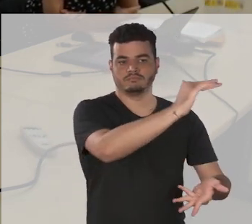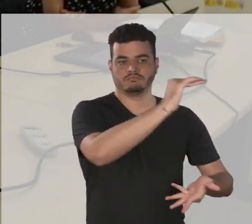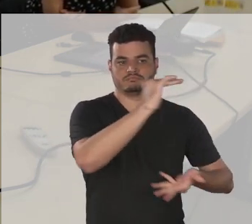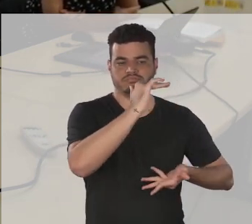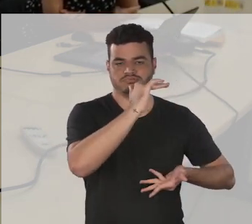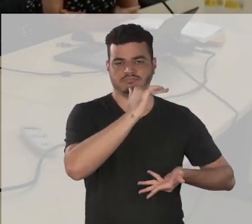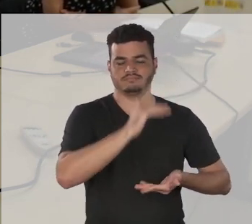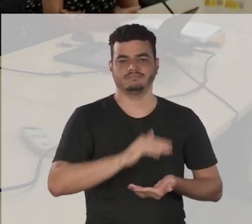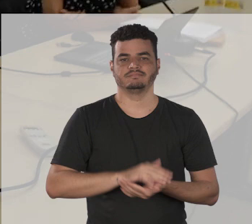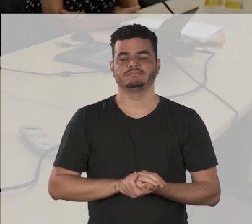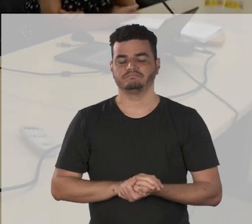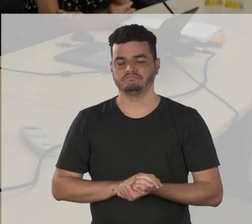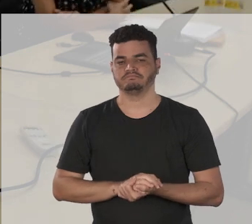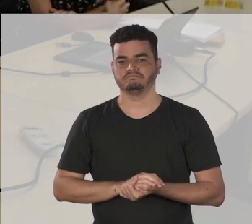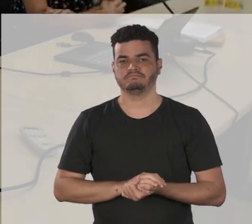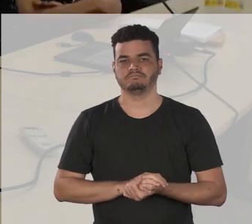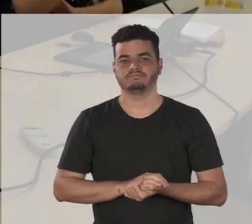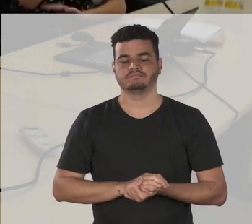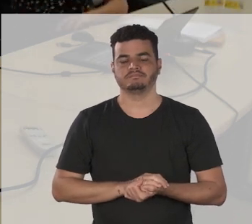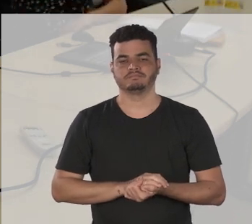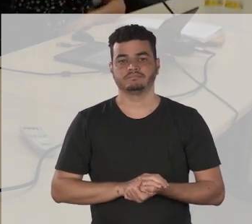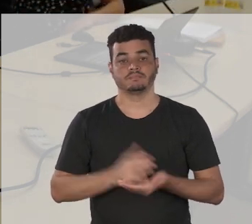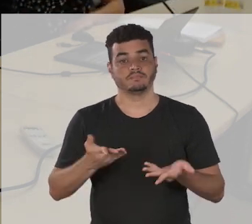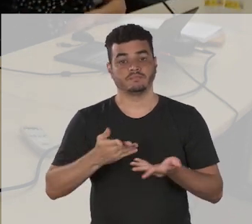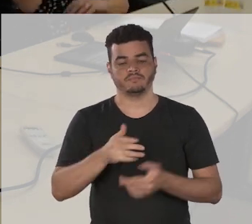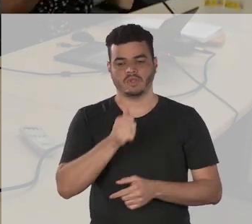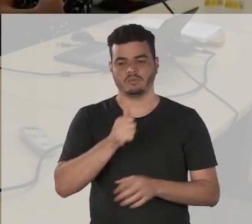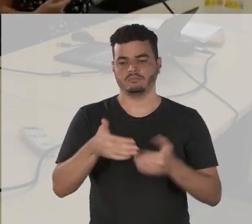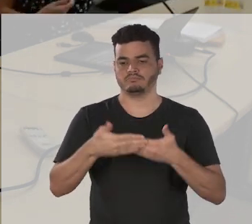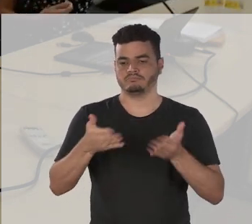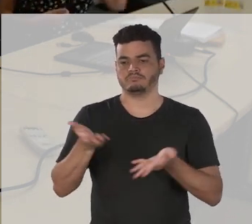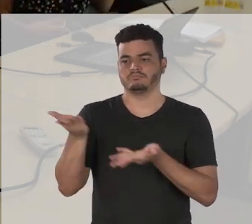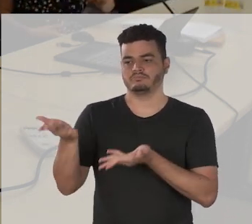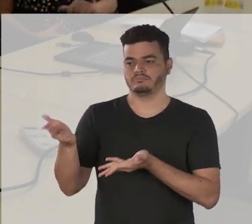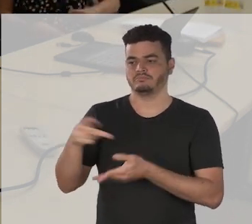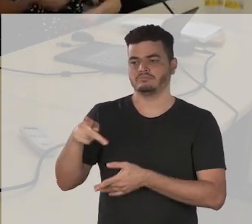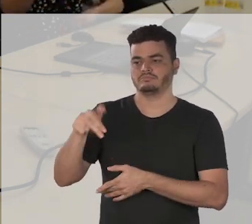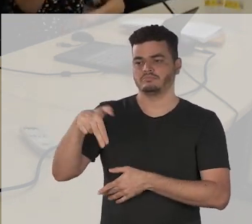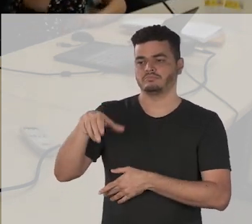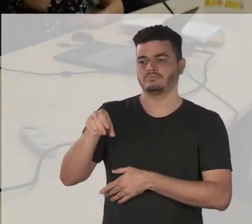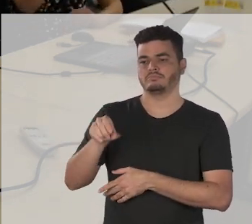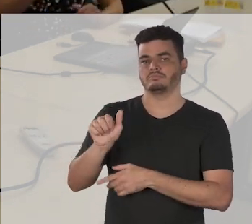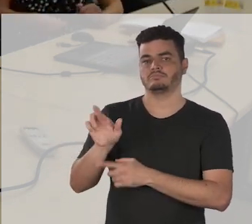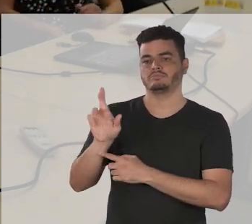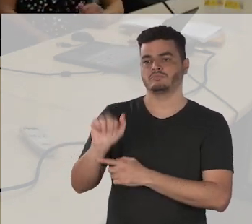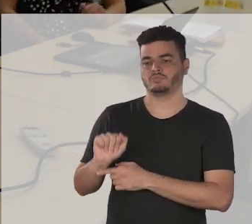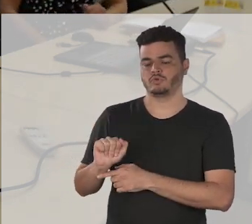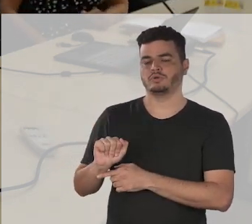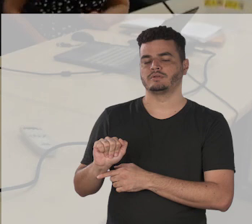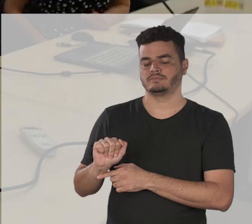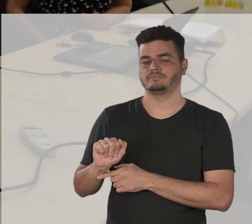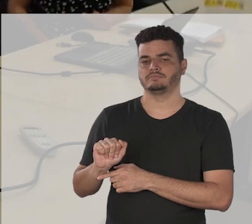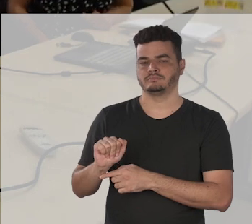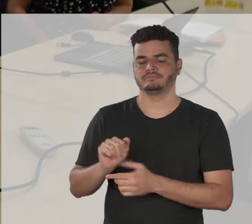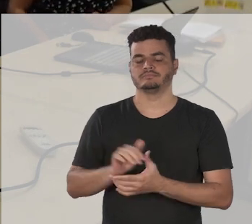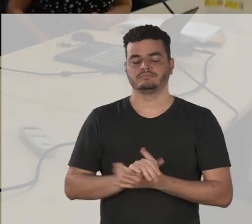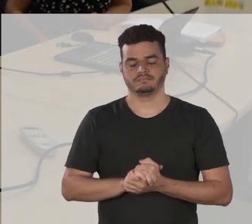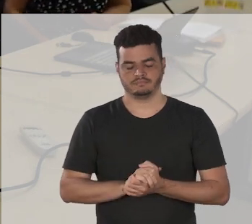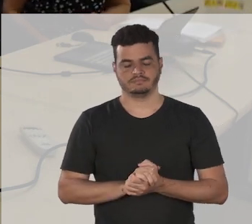livros. Então, o microfone está aberto. Noara, por favor. precisa para